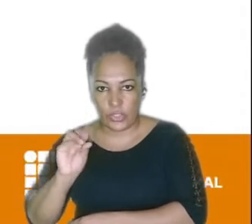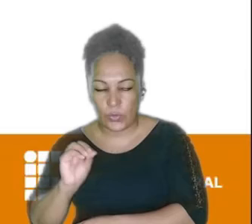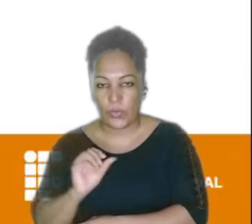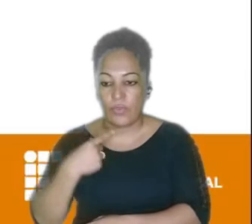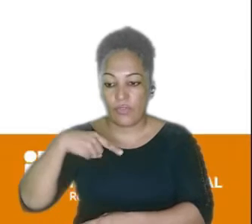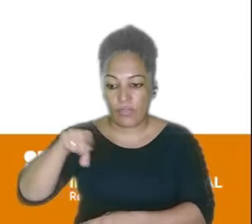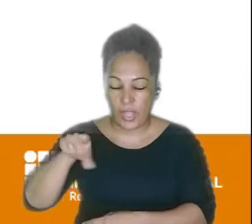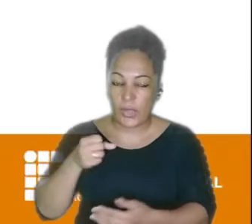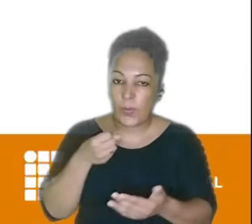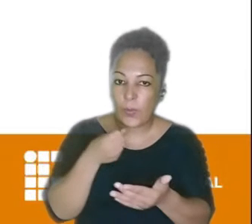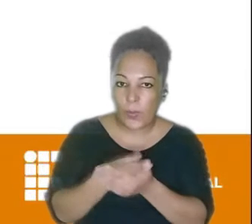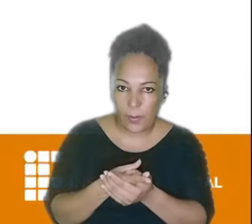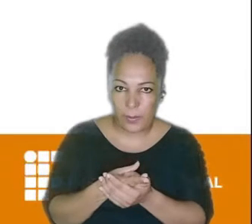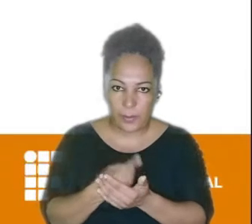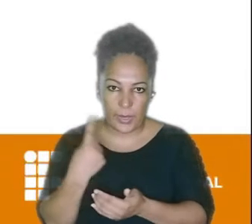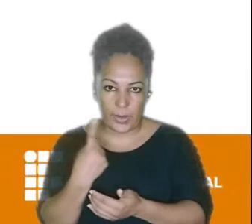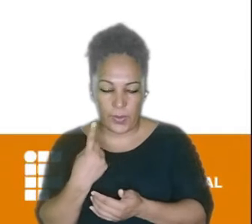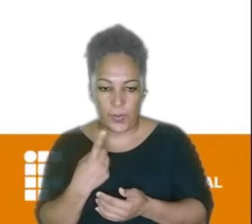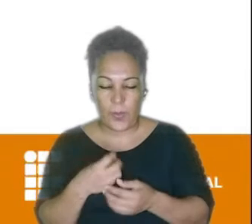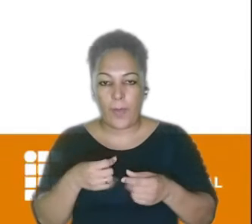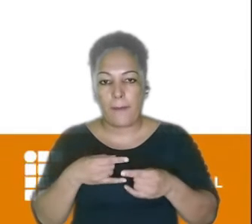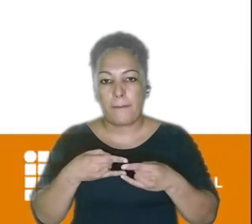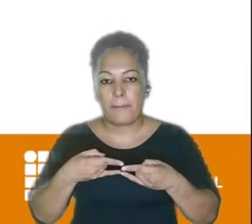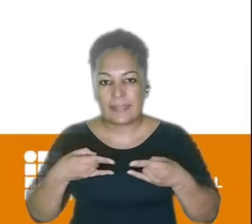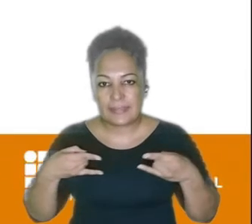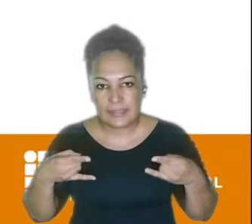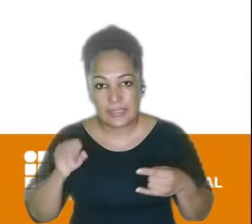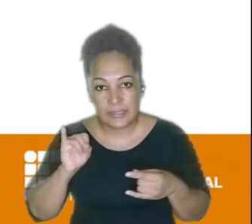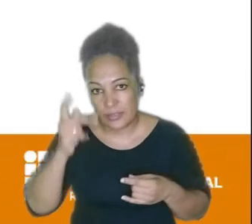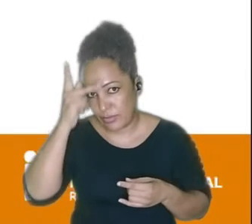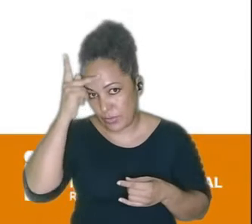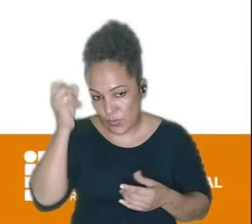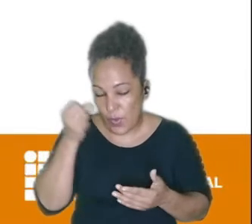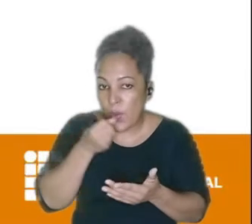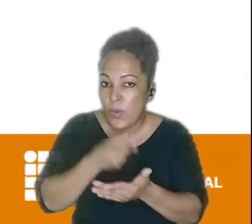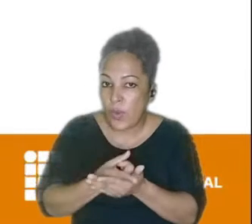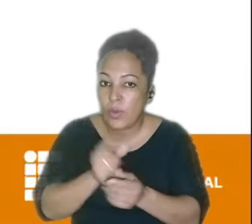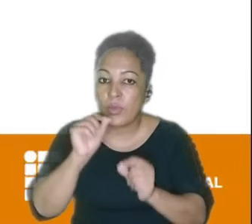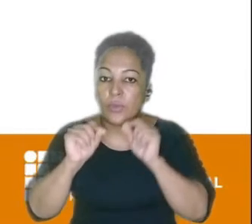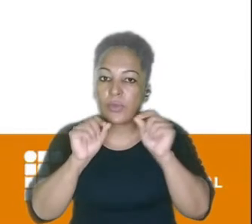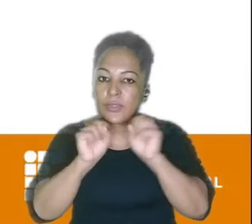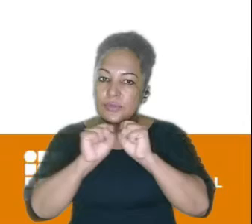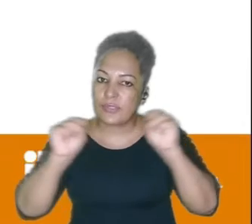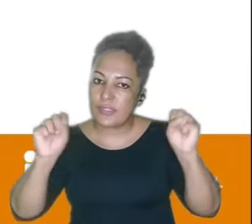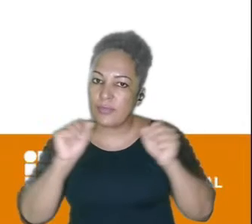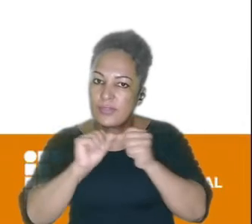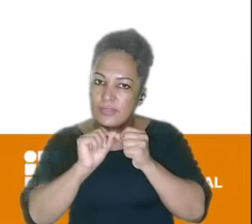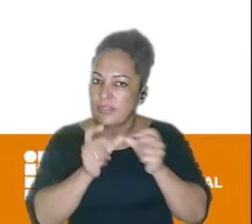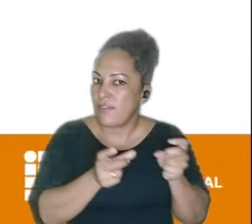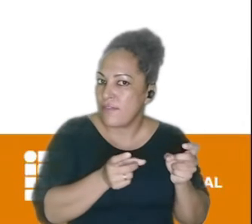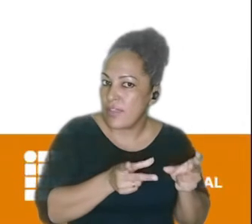Vai ao guichê da Império Tour comprar uma passagem. Se o passageiro compra, como eu falei, o que o sistema vai